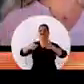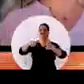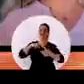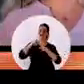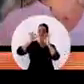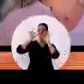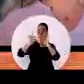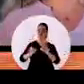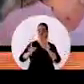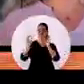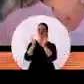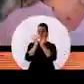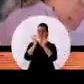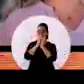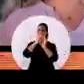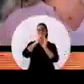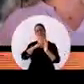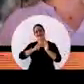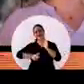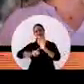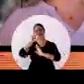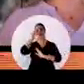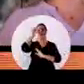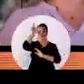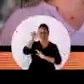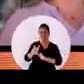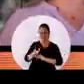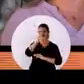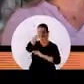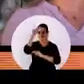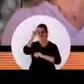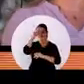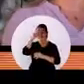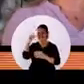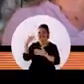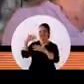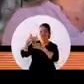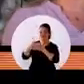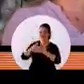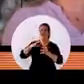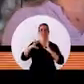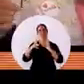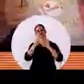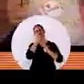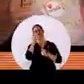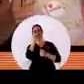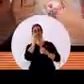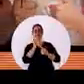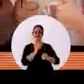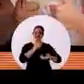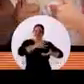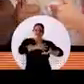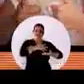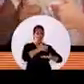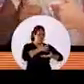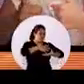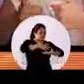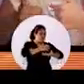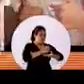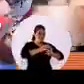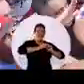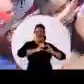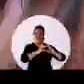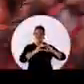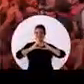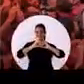Estou certo que Recife vai ter a primeira mulher Prefeita de sua história Para todos e todas Dentro do meu coração